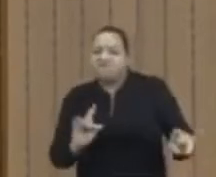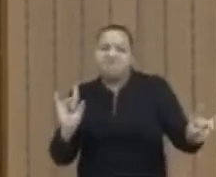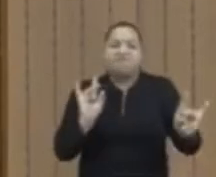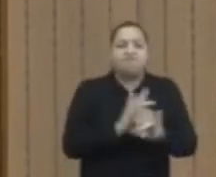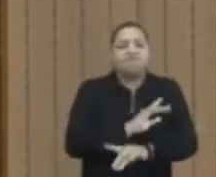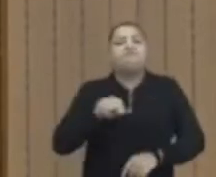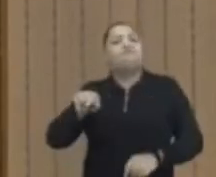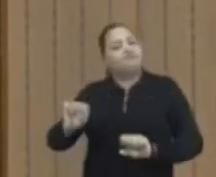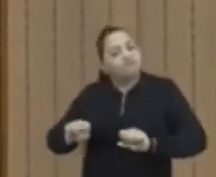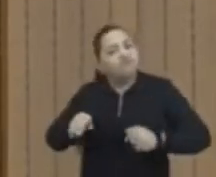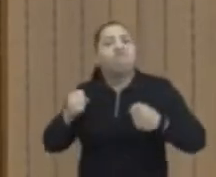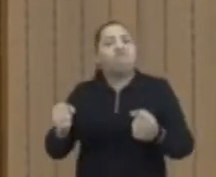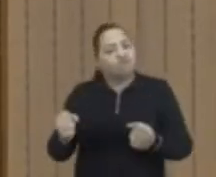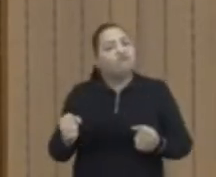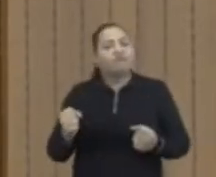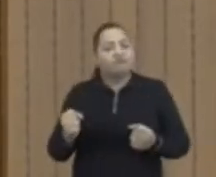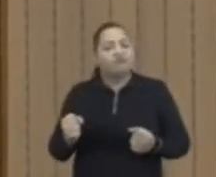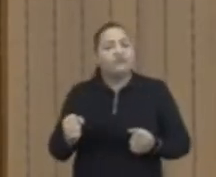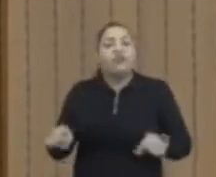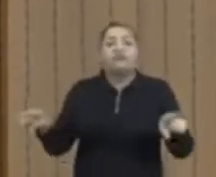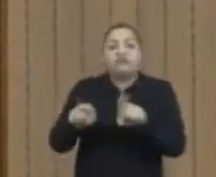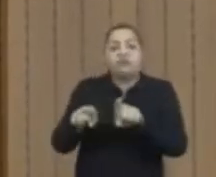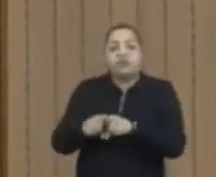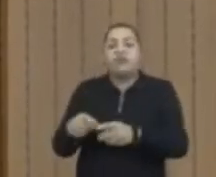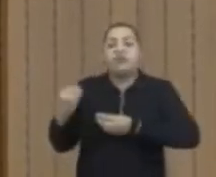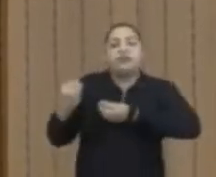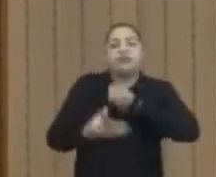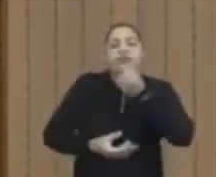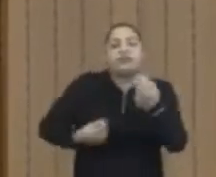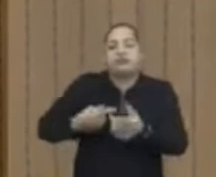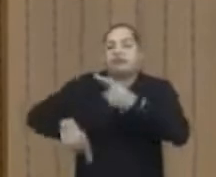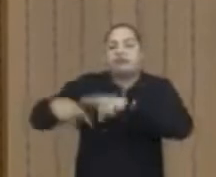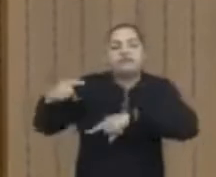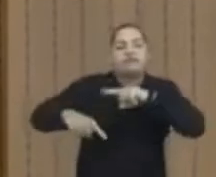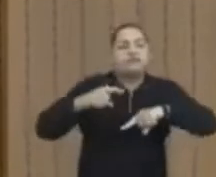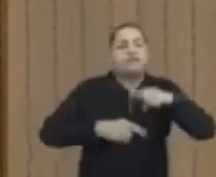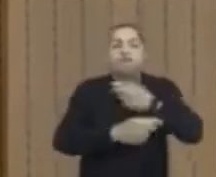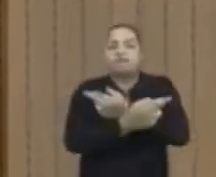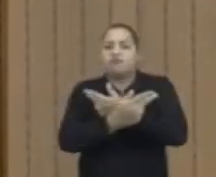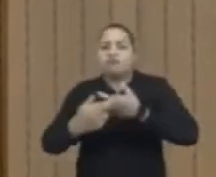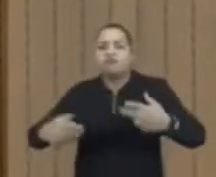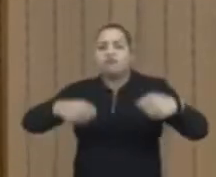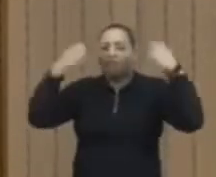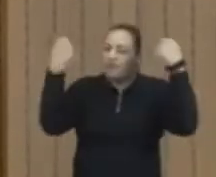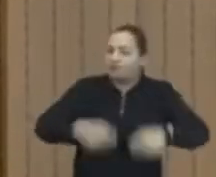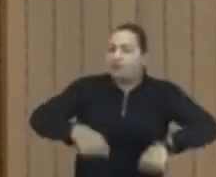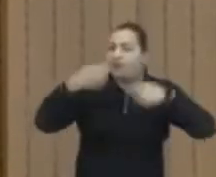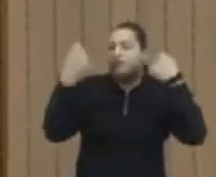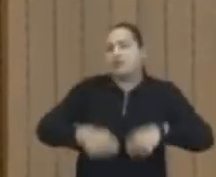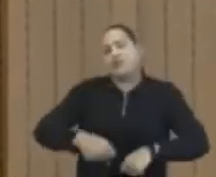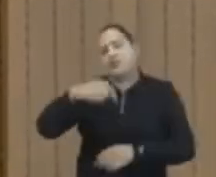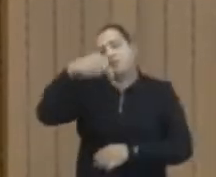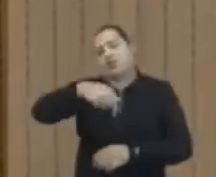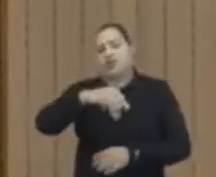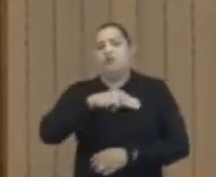concluir e trazer todas as ferramentas e o que pode ser possível para